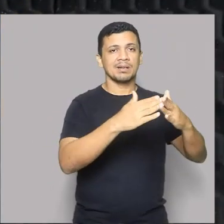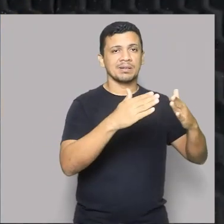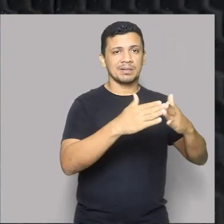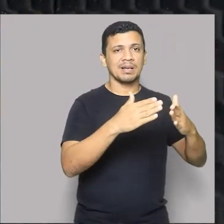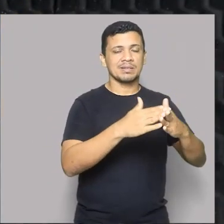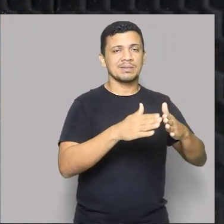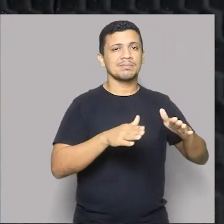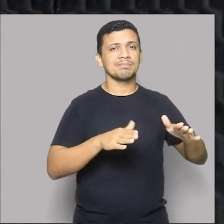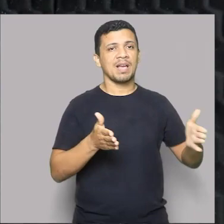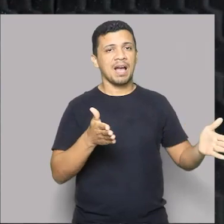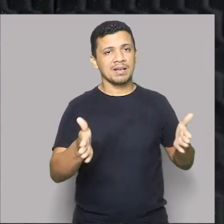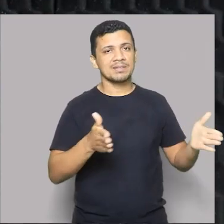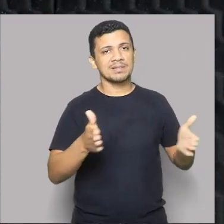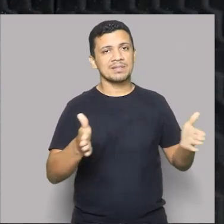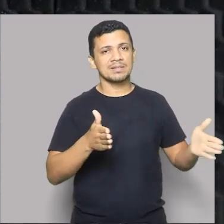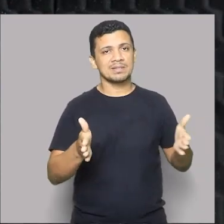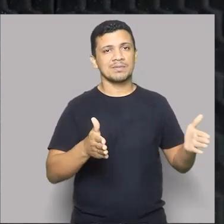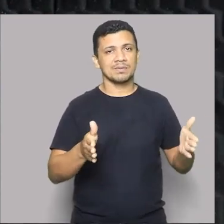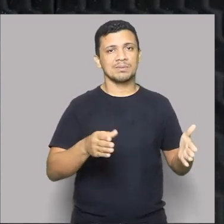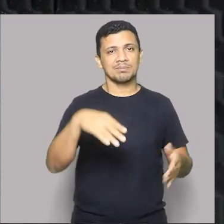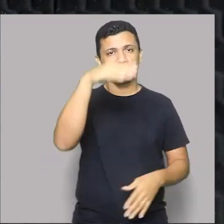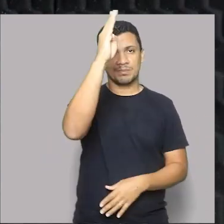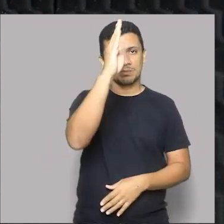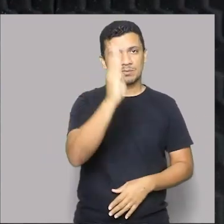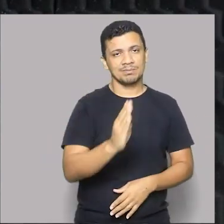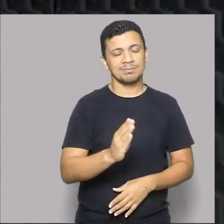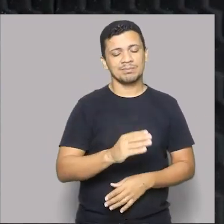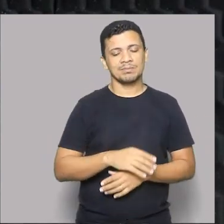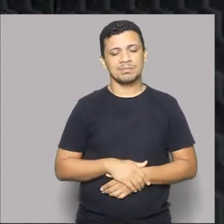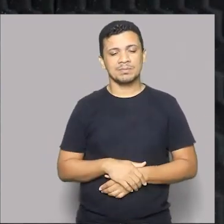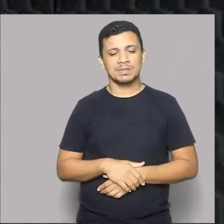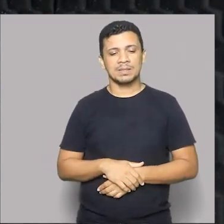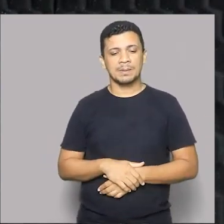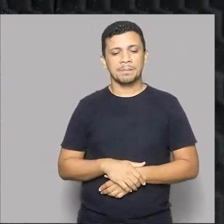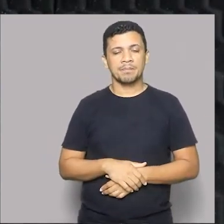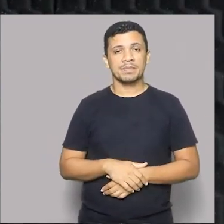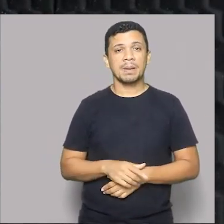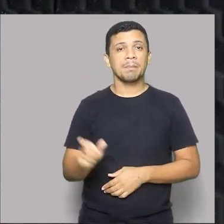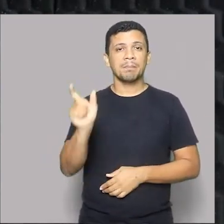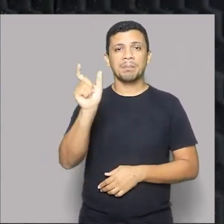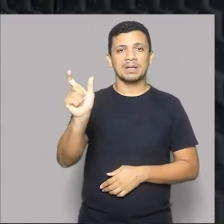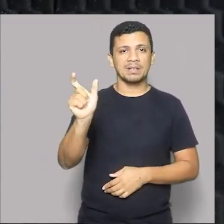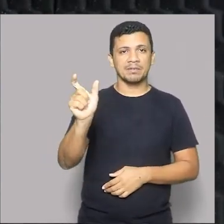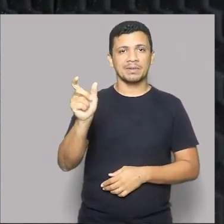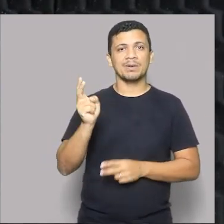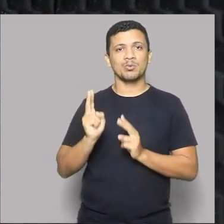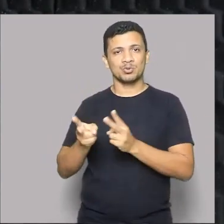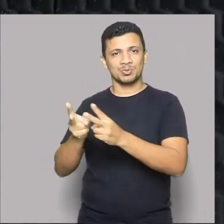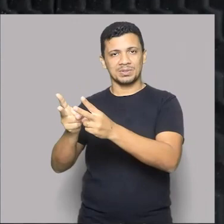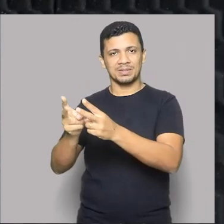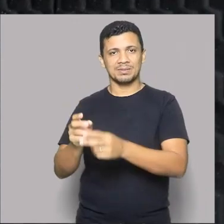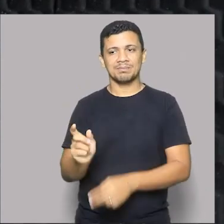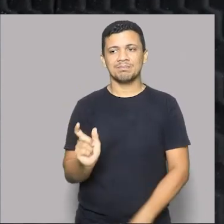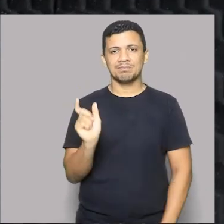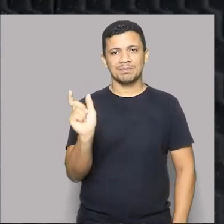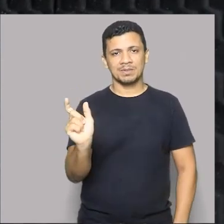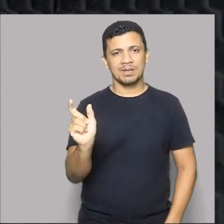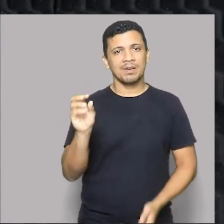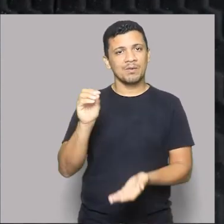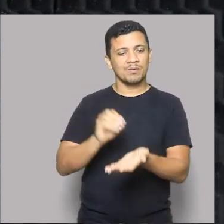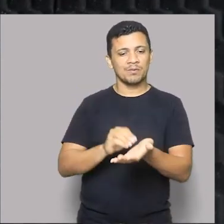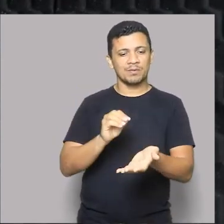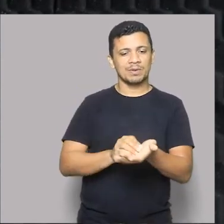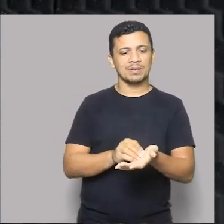Brasil. Olha esse tema, vamos fazer a segmentação. As palavras-chave: continuidade,